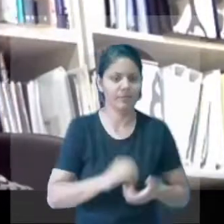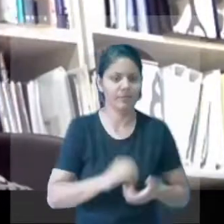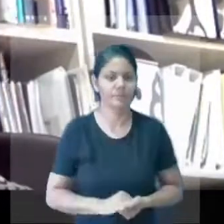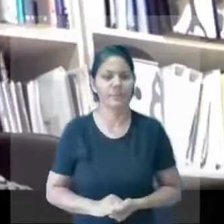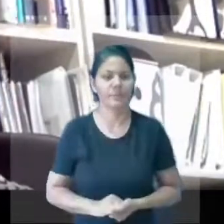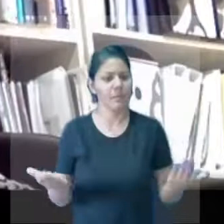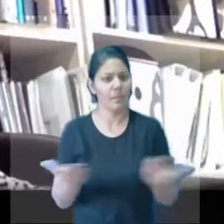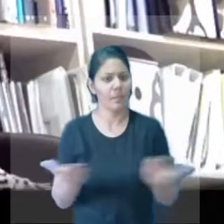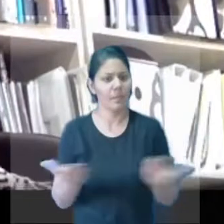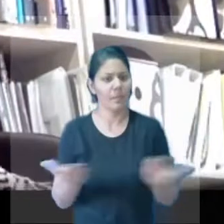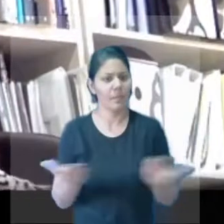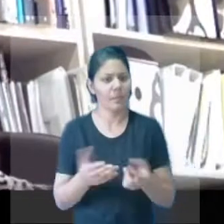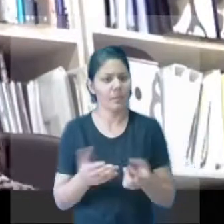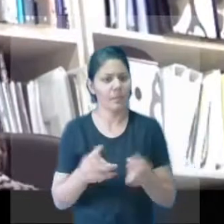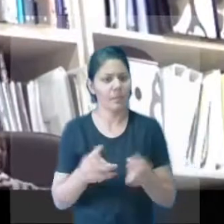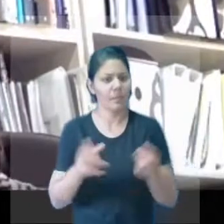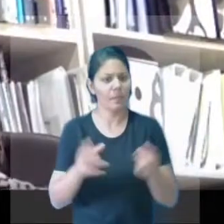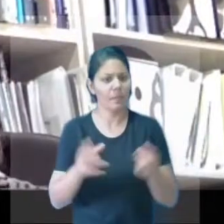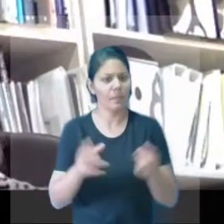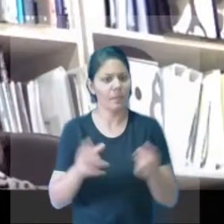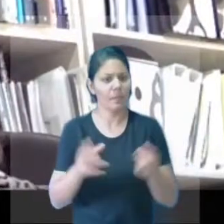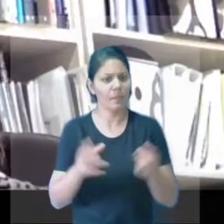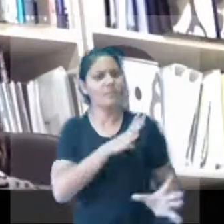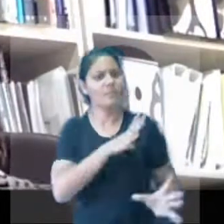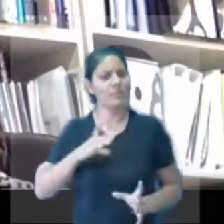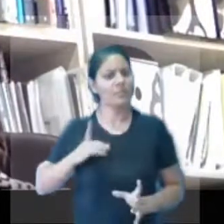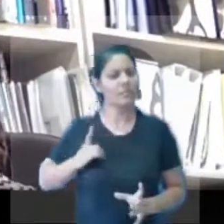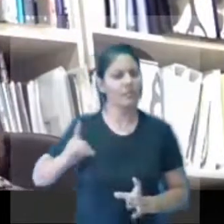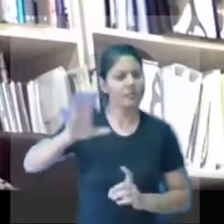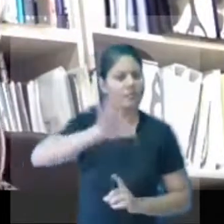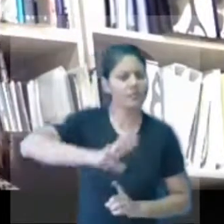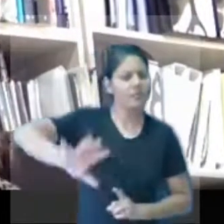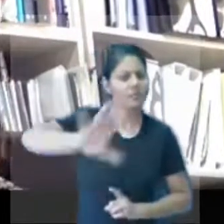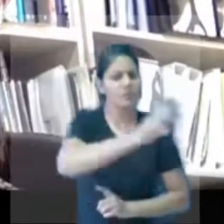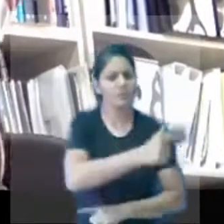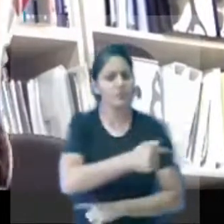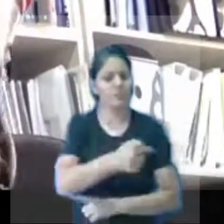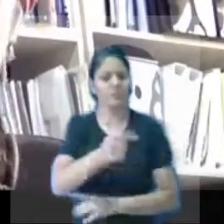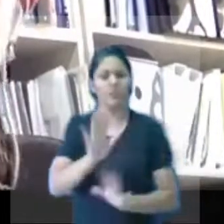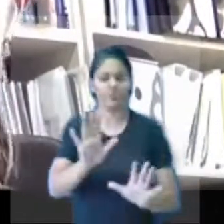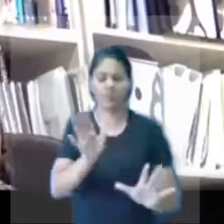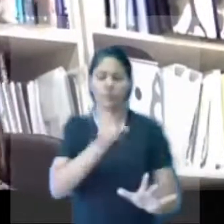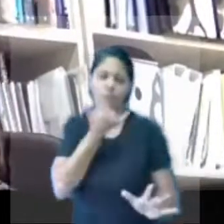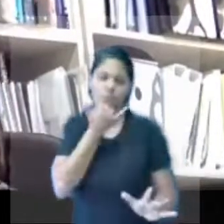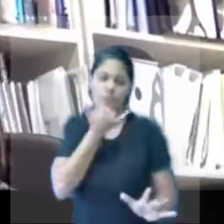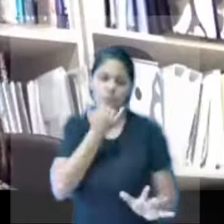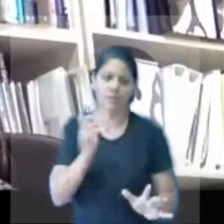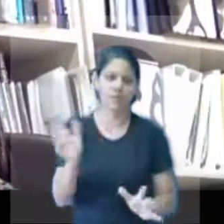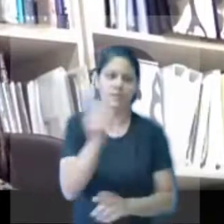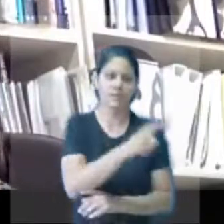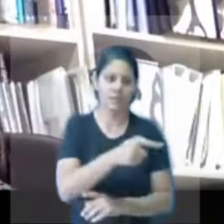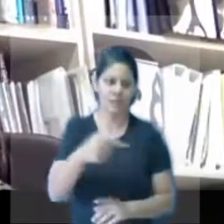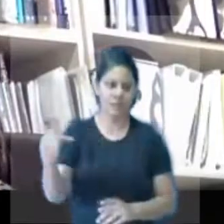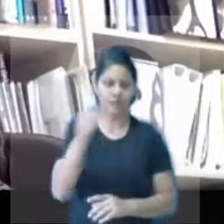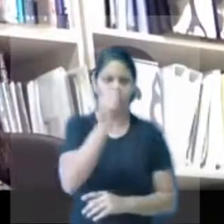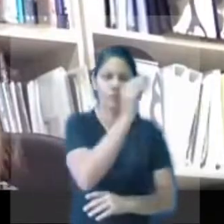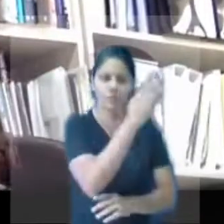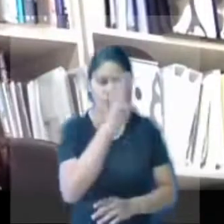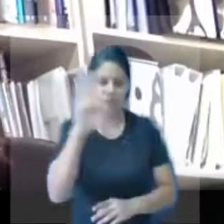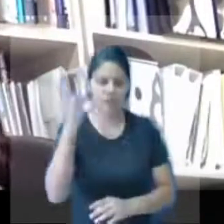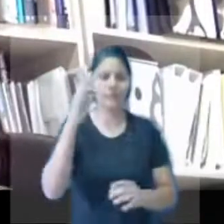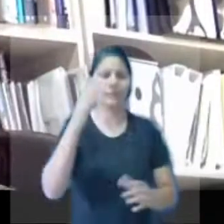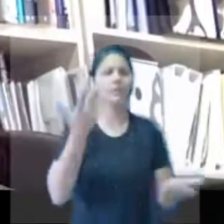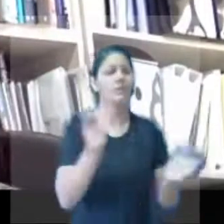Geral de Bibliotecas, que a Semana da Biblioteca, a Semana do Livro e da Biblioteca, ela não ocorre por